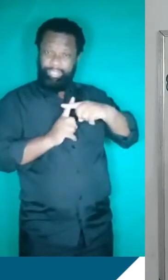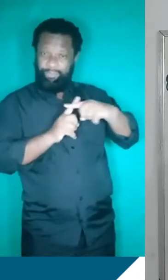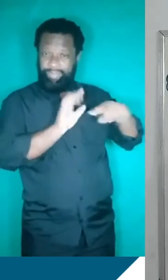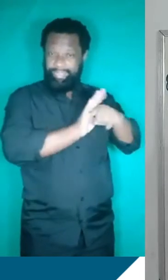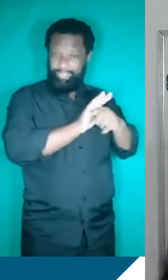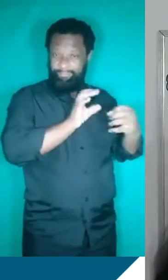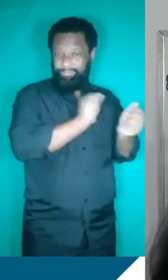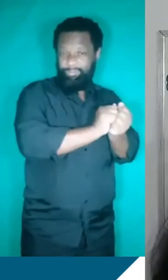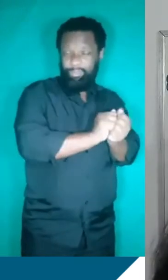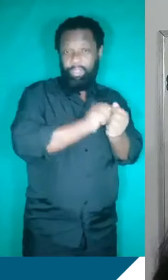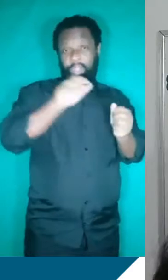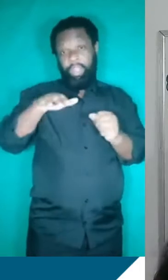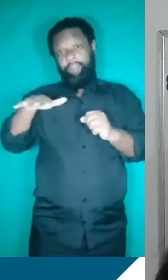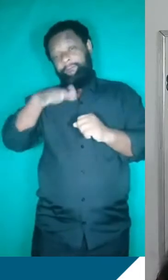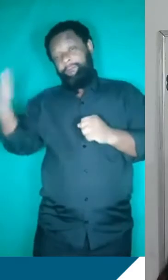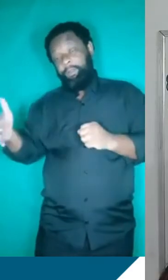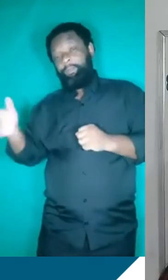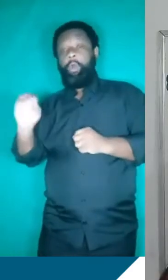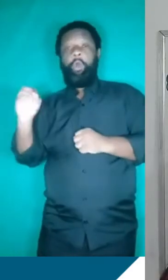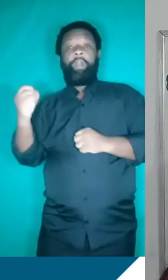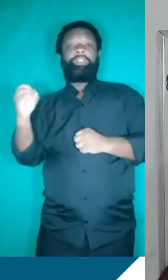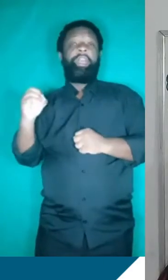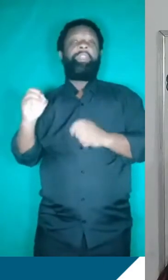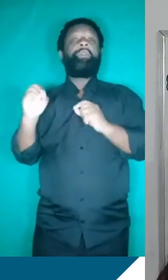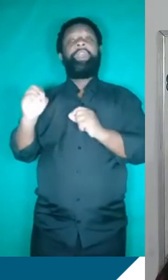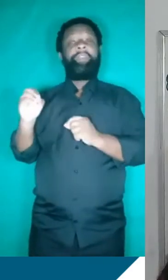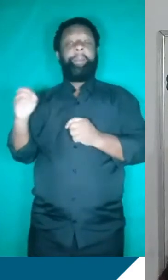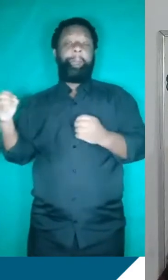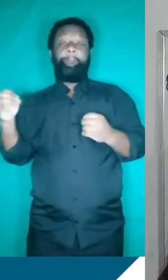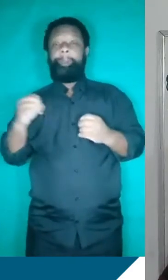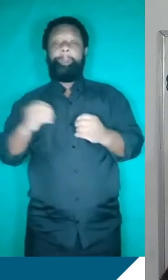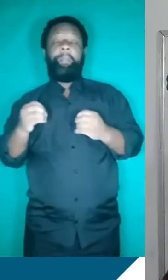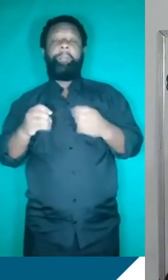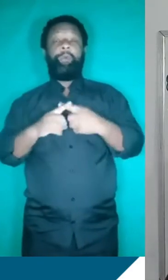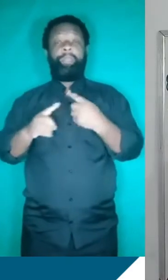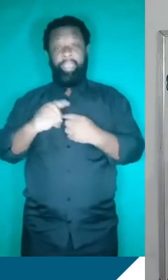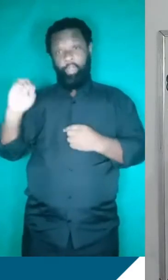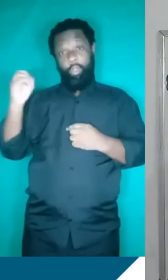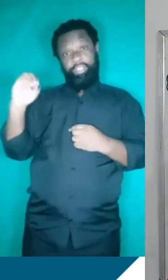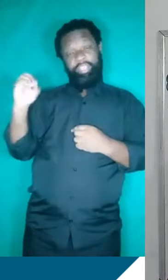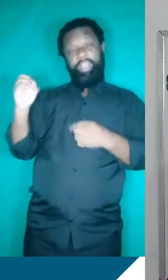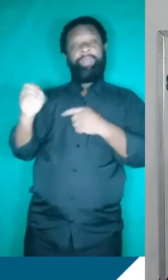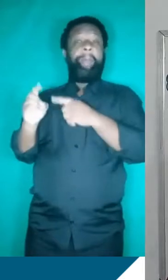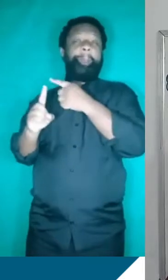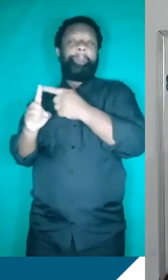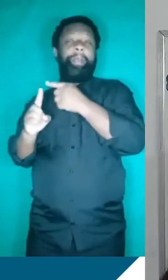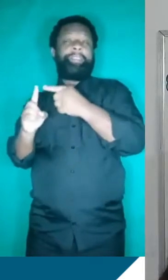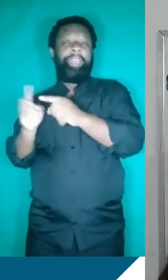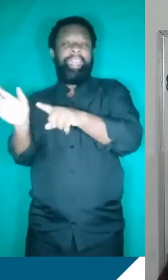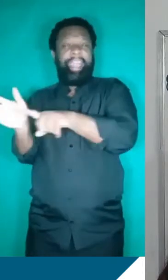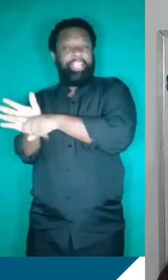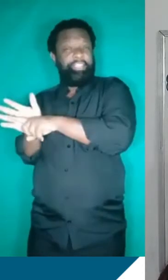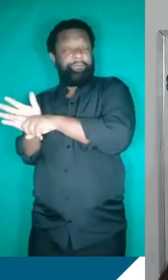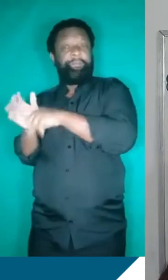atraem, enquanto em volta do Na+, o oxigênio fica mais próximo, porque os oxigênios eles são